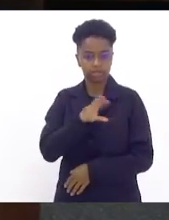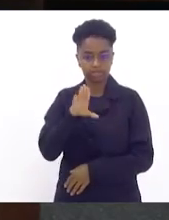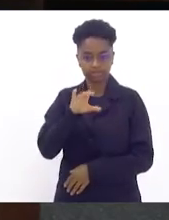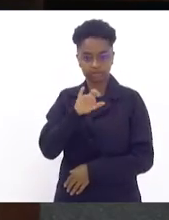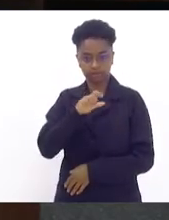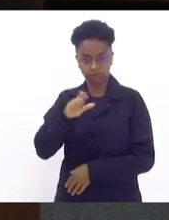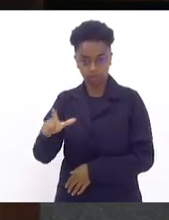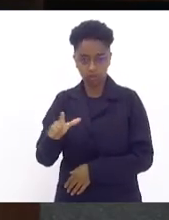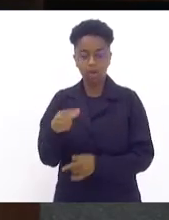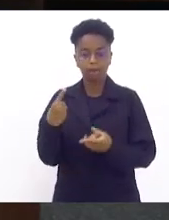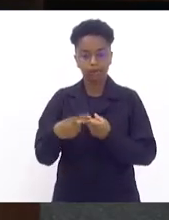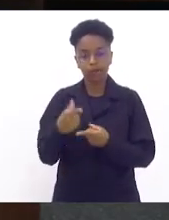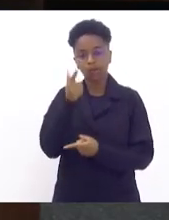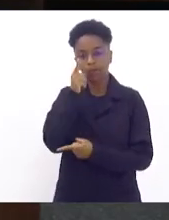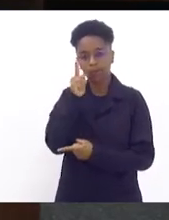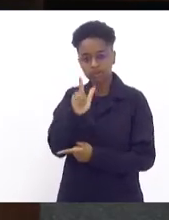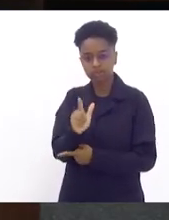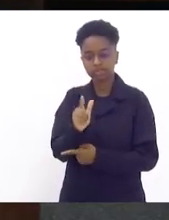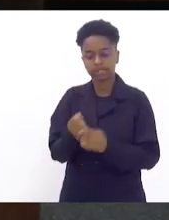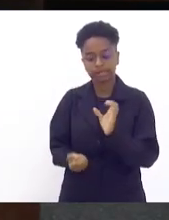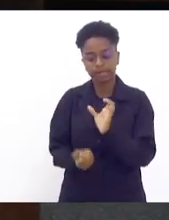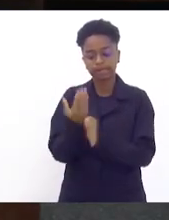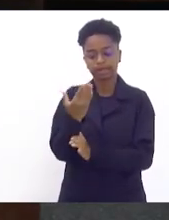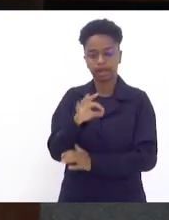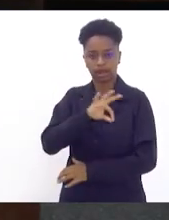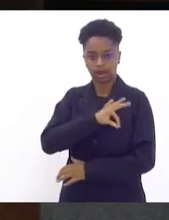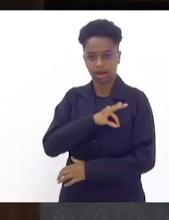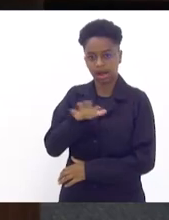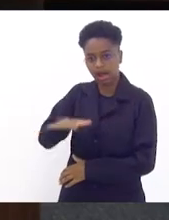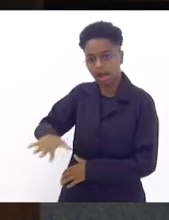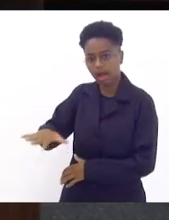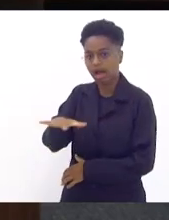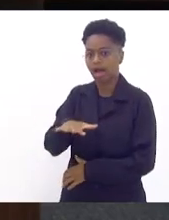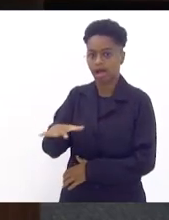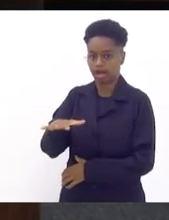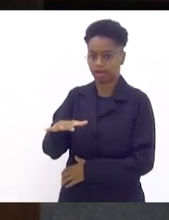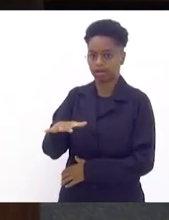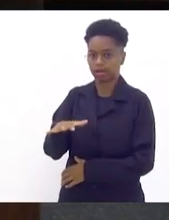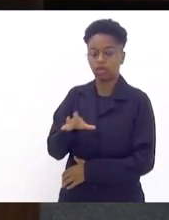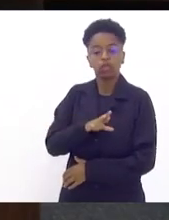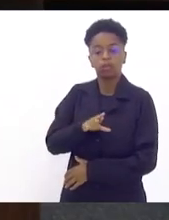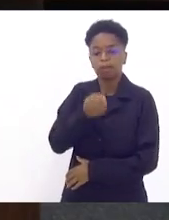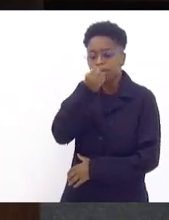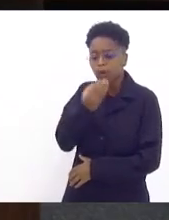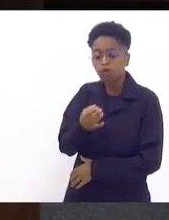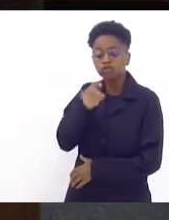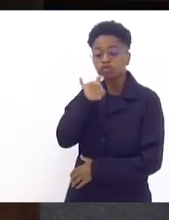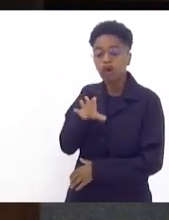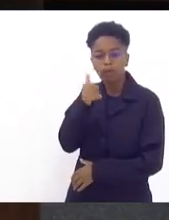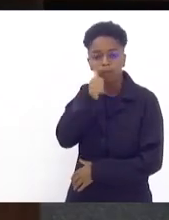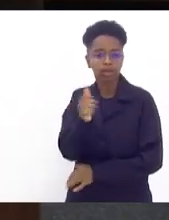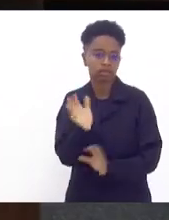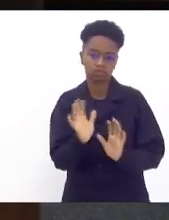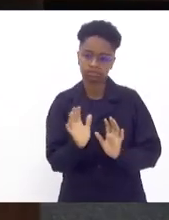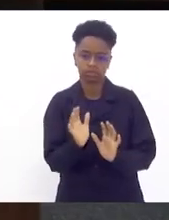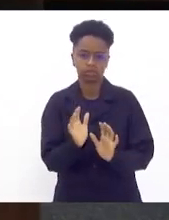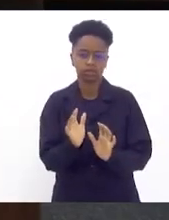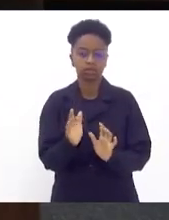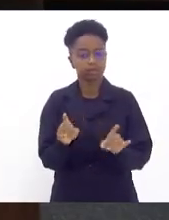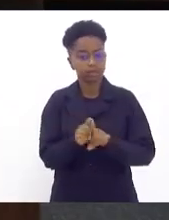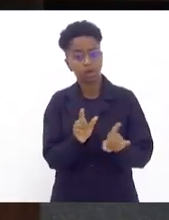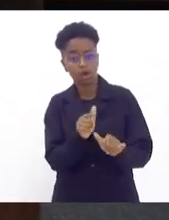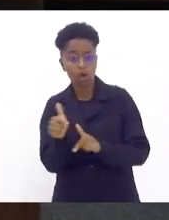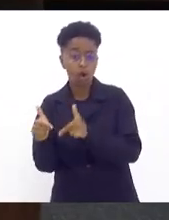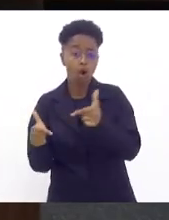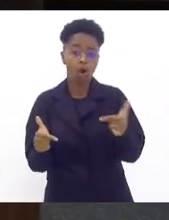dê celeridade na implantação dessa delegacia, que vai ser bom não apenas para as mulheres daquela região,